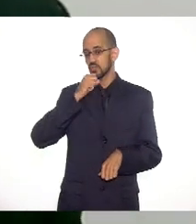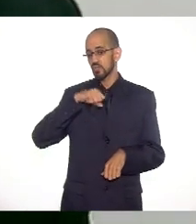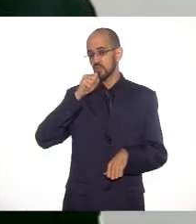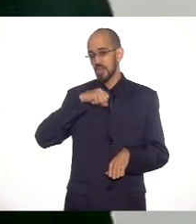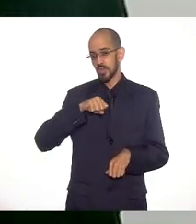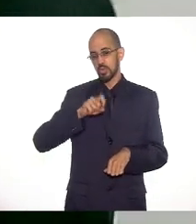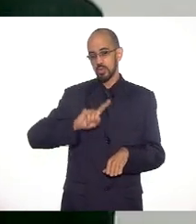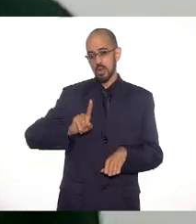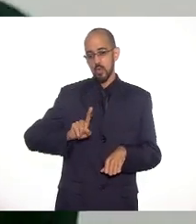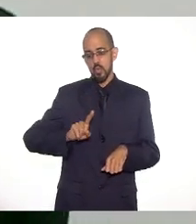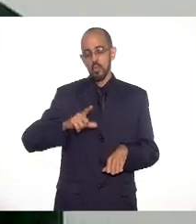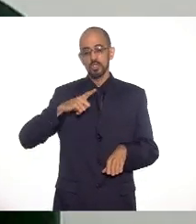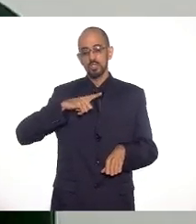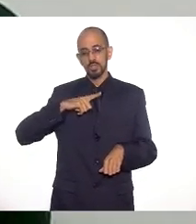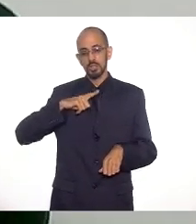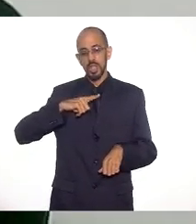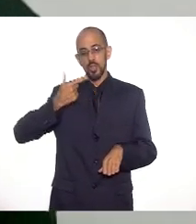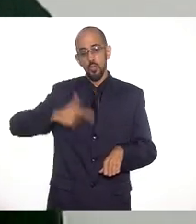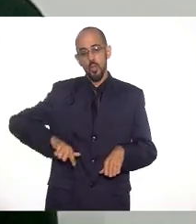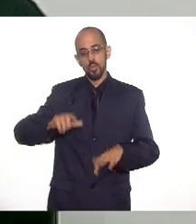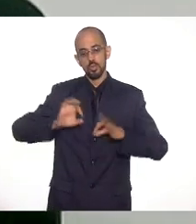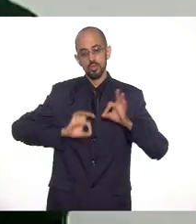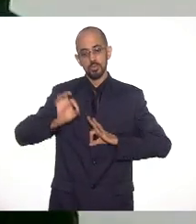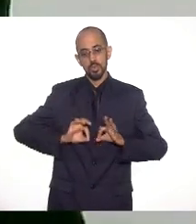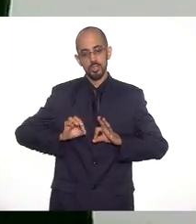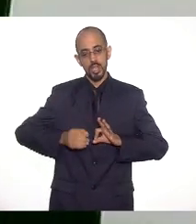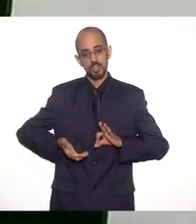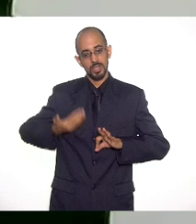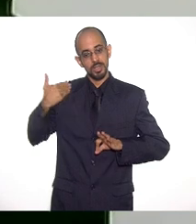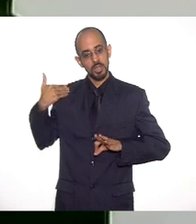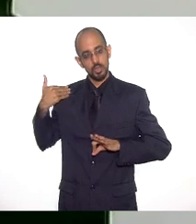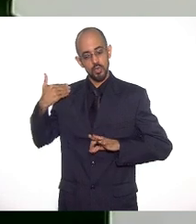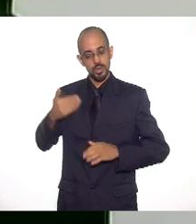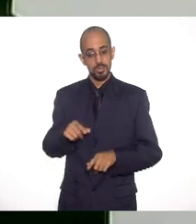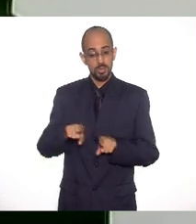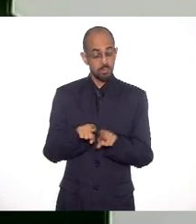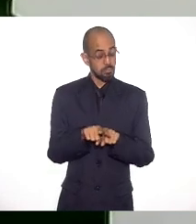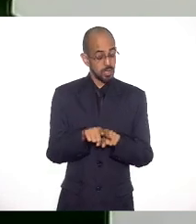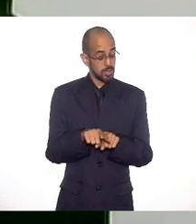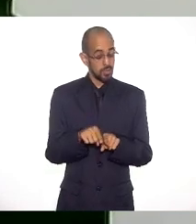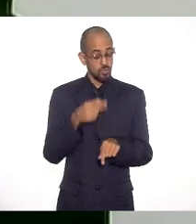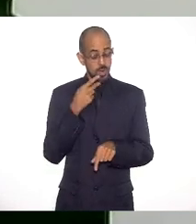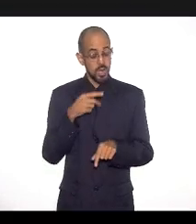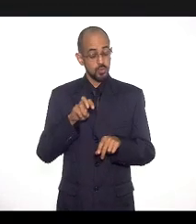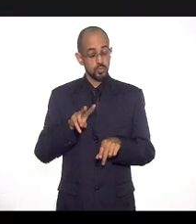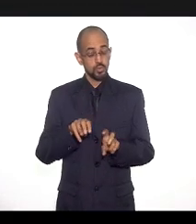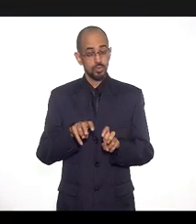deputado Welbert que tratam sobre isenção. O que eu estava falando no início, e